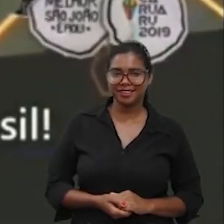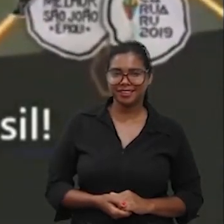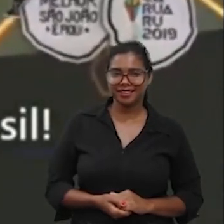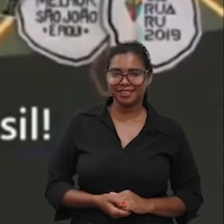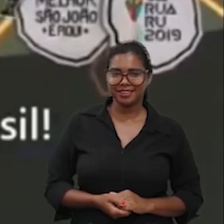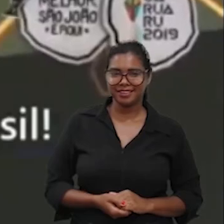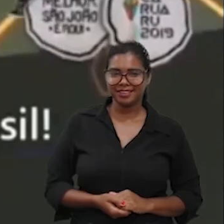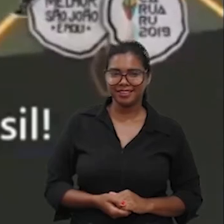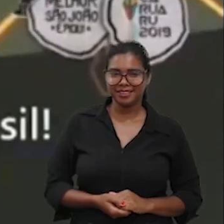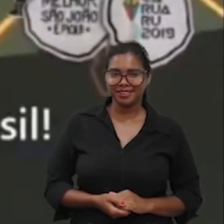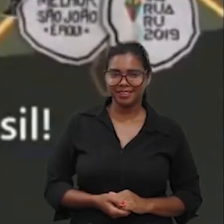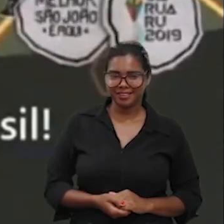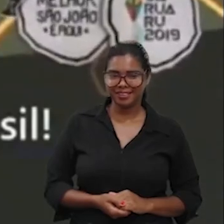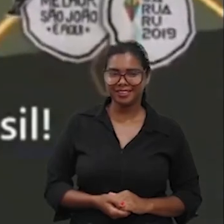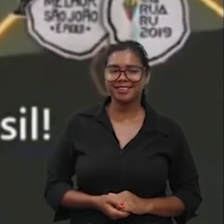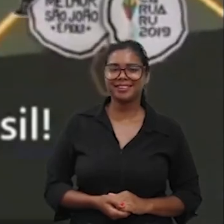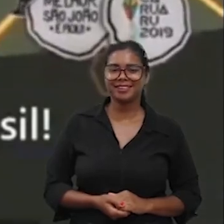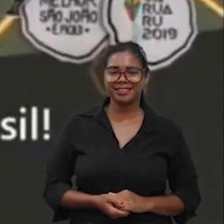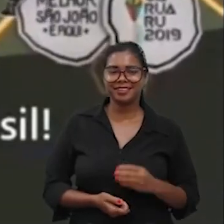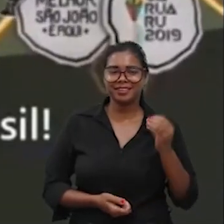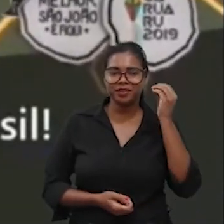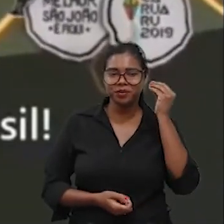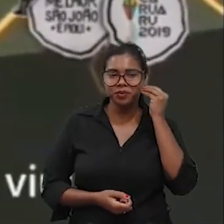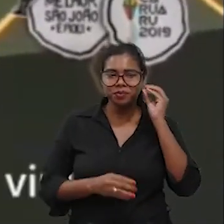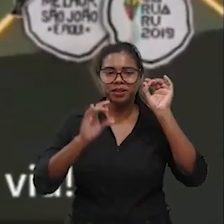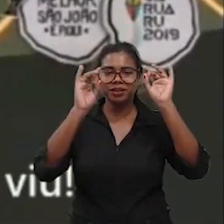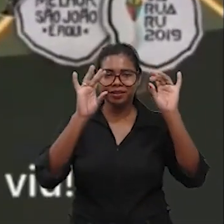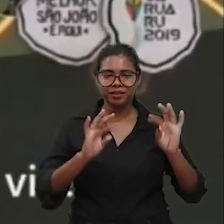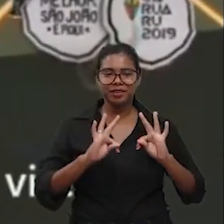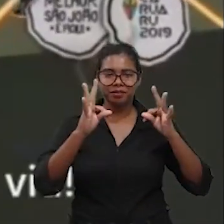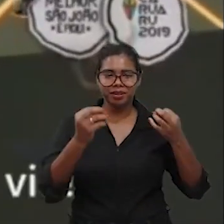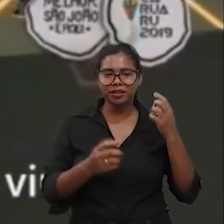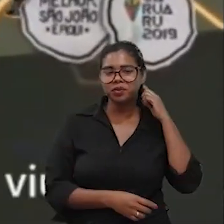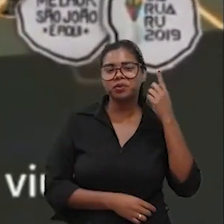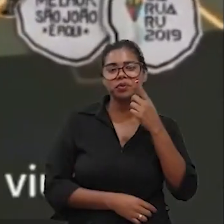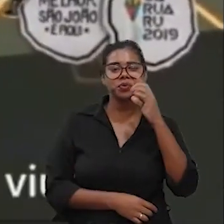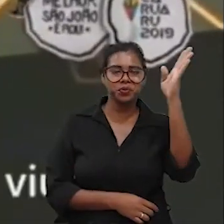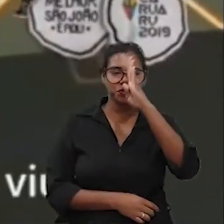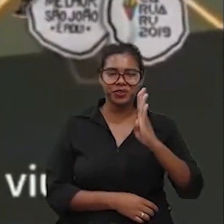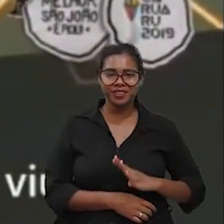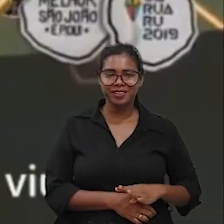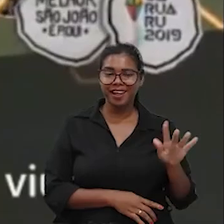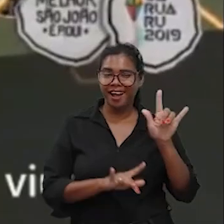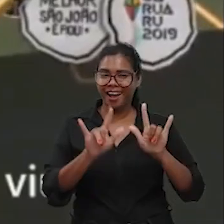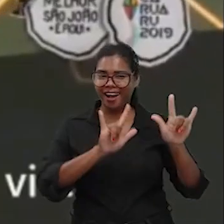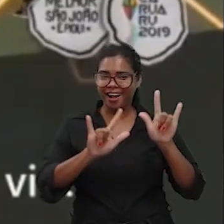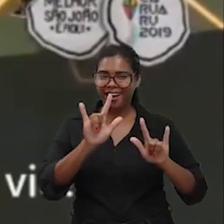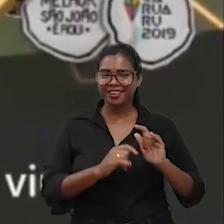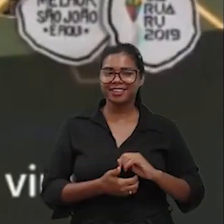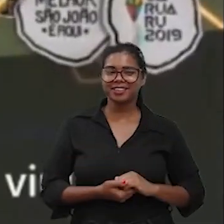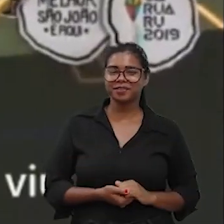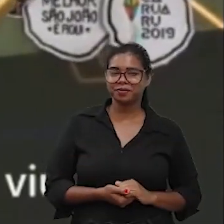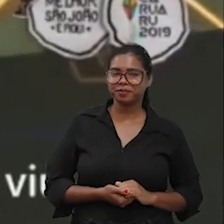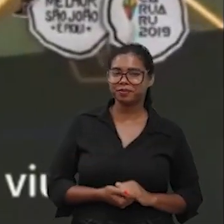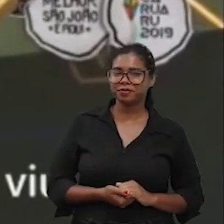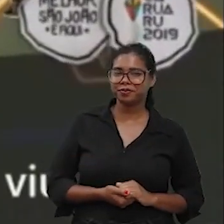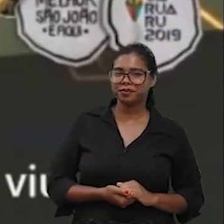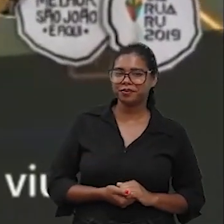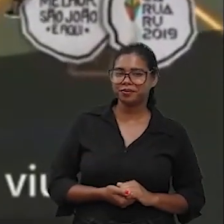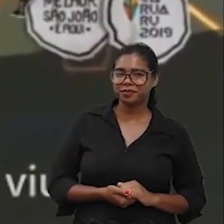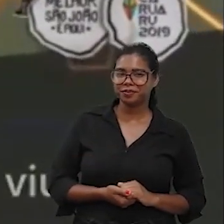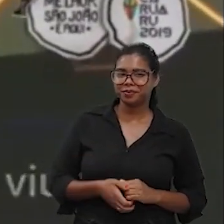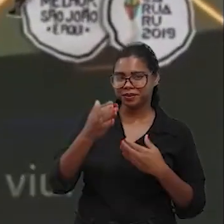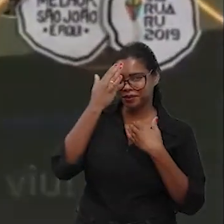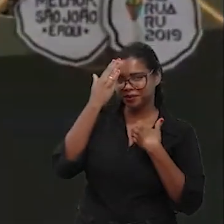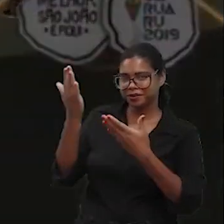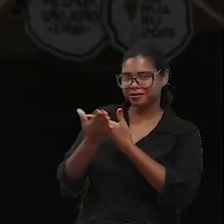do Brasil. I love you. I love you, I love you. Obrigada, viu, meu amor? Você